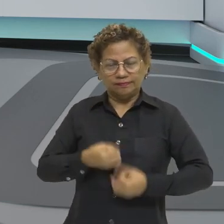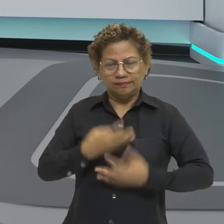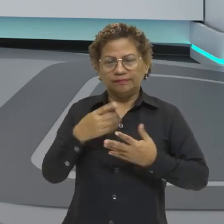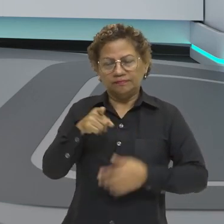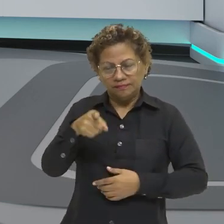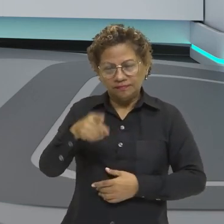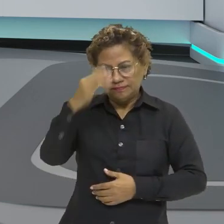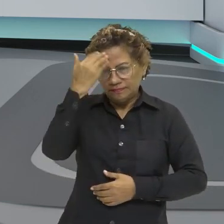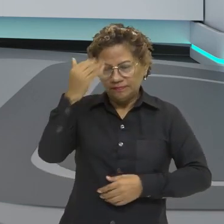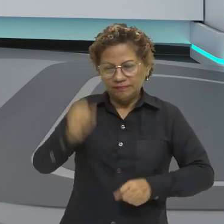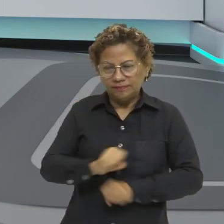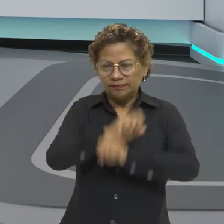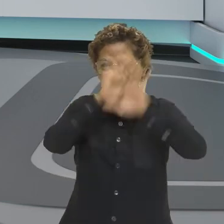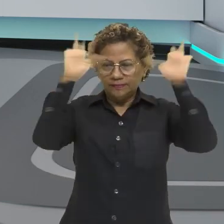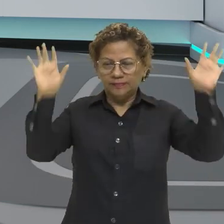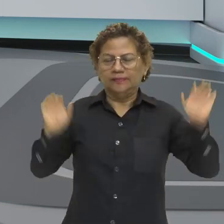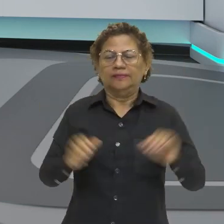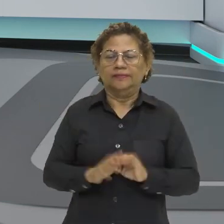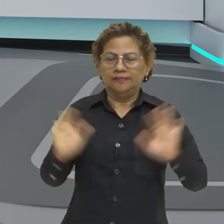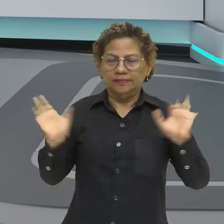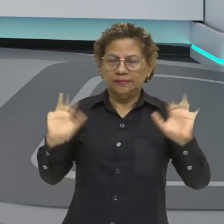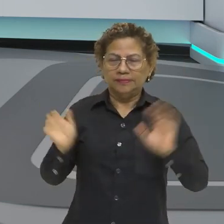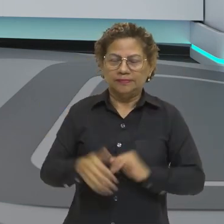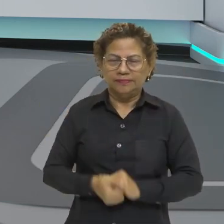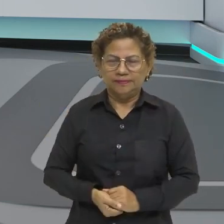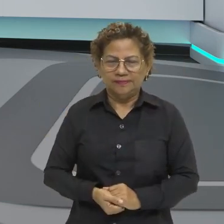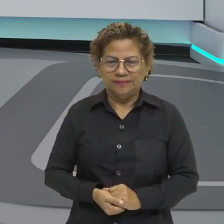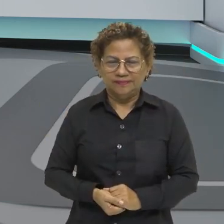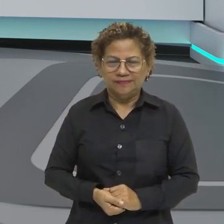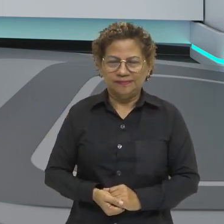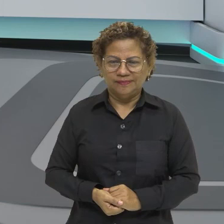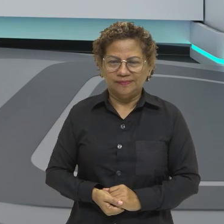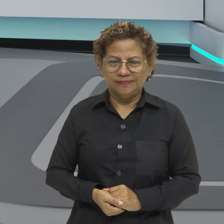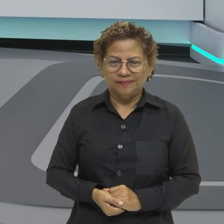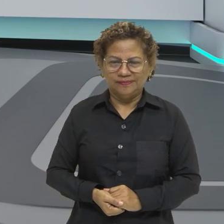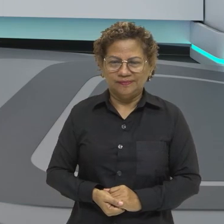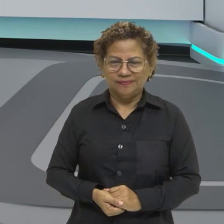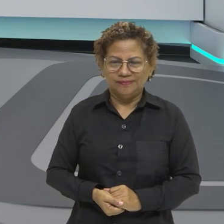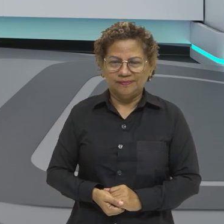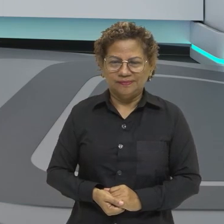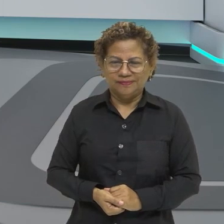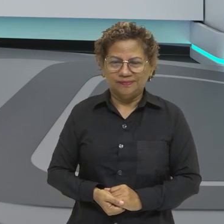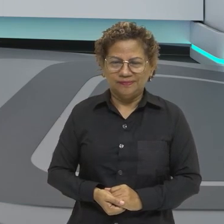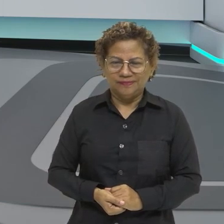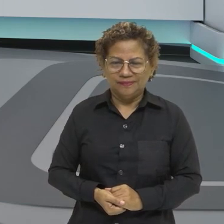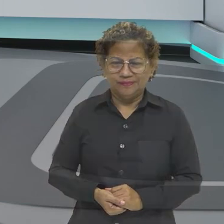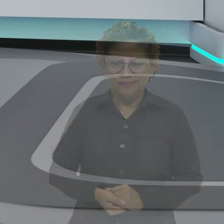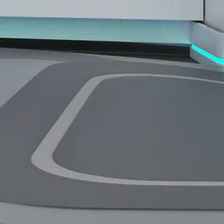vocês tenham entendido e até a próxima aula. Se Deus quiser. Tchau. Tchau, tchau.